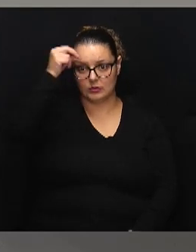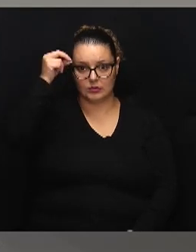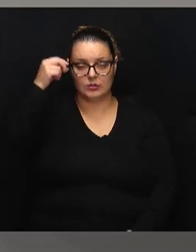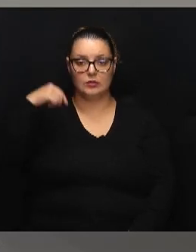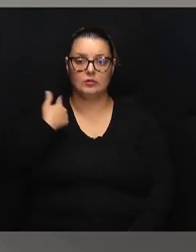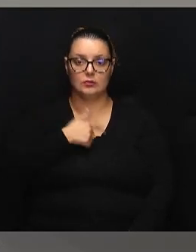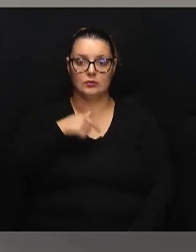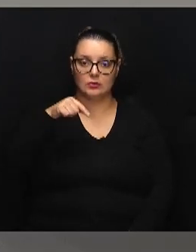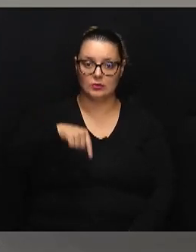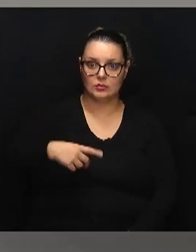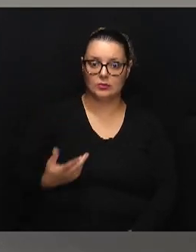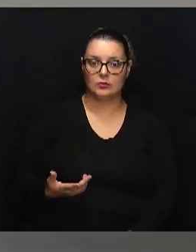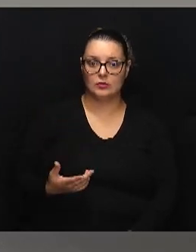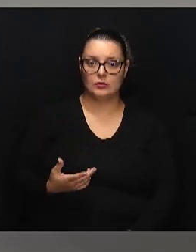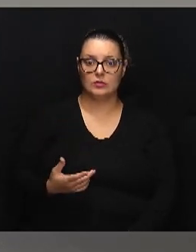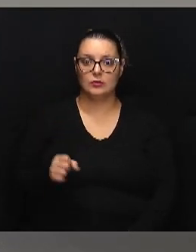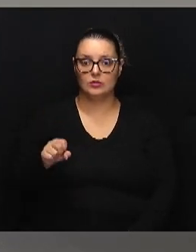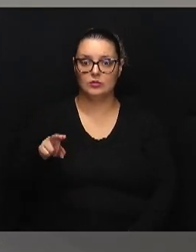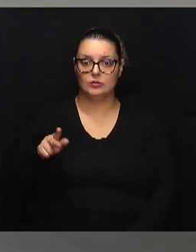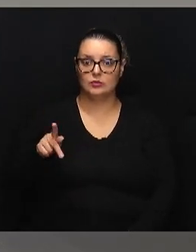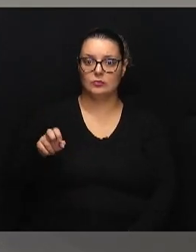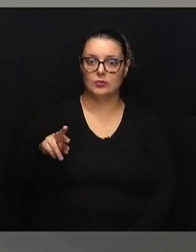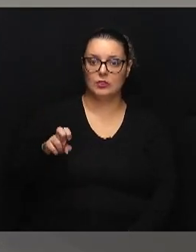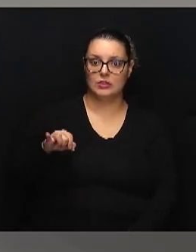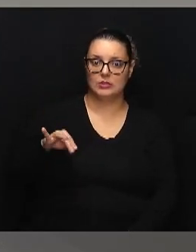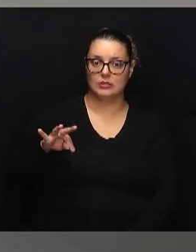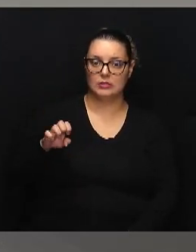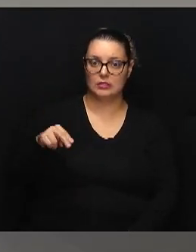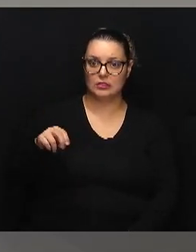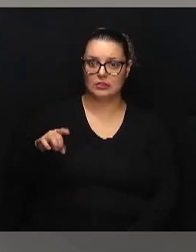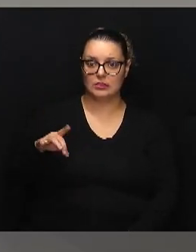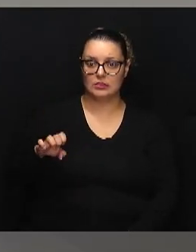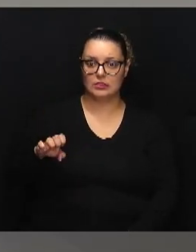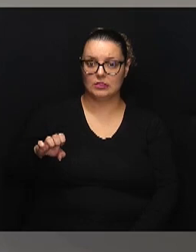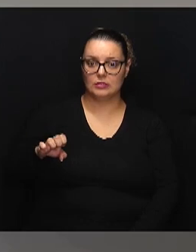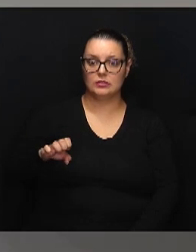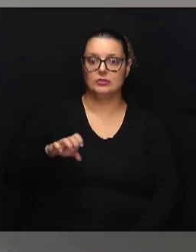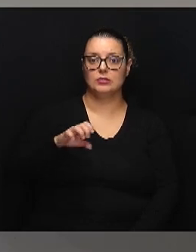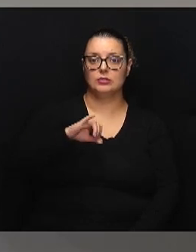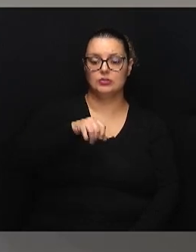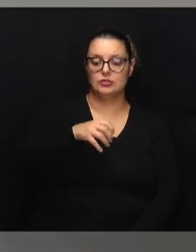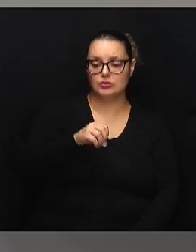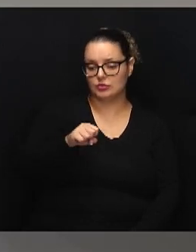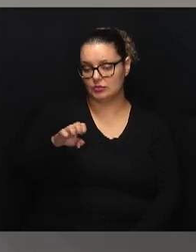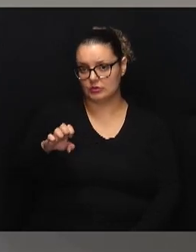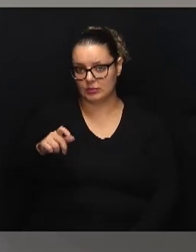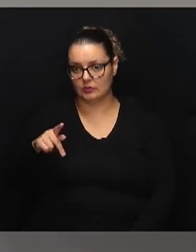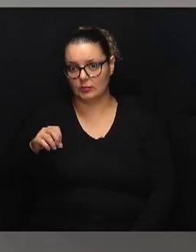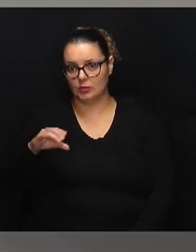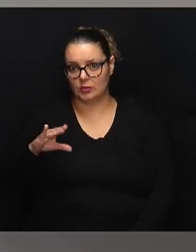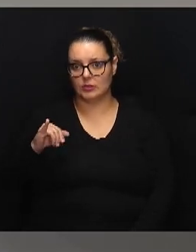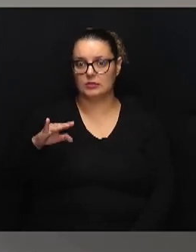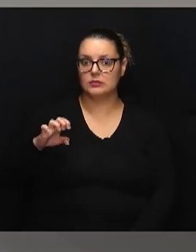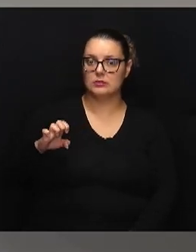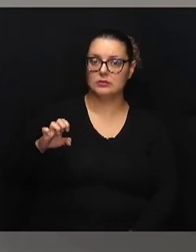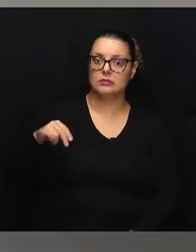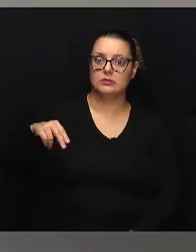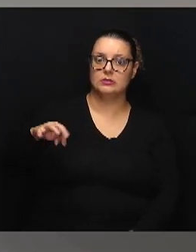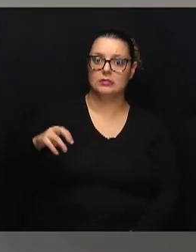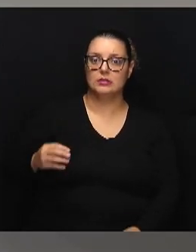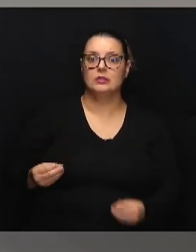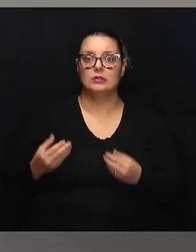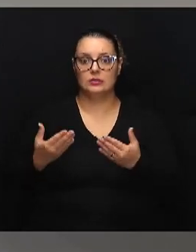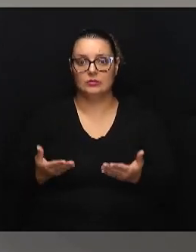aqui com o superintendente José Polici Neto, que veio trazer essa proposta do Housing First,